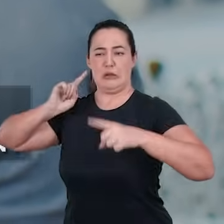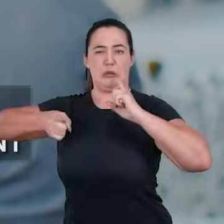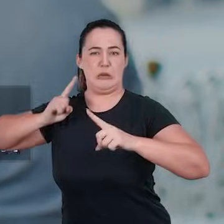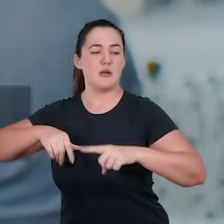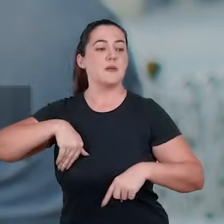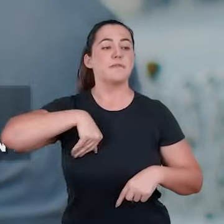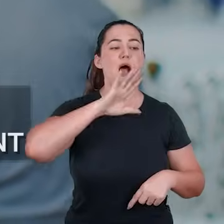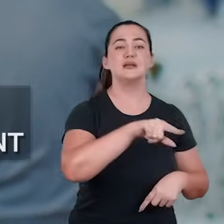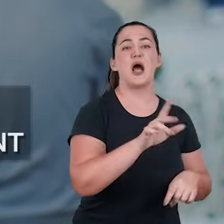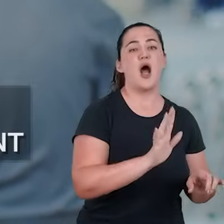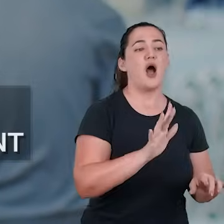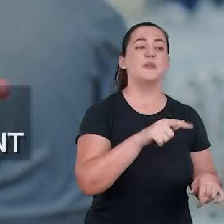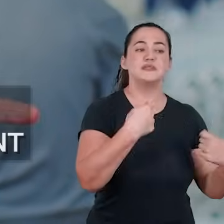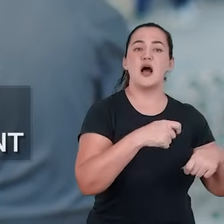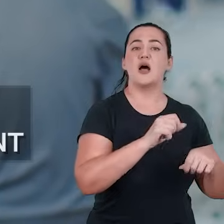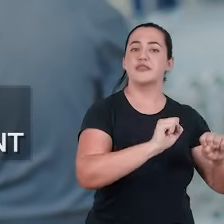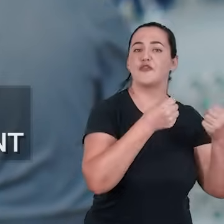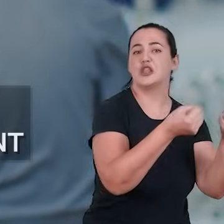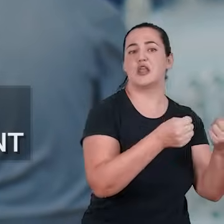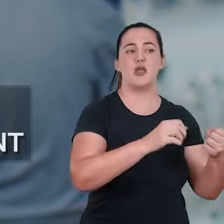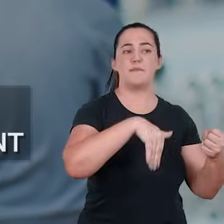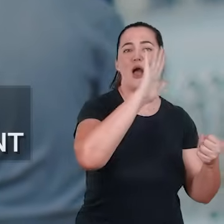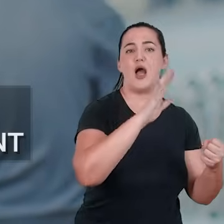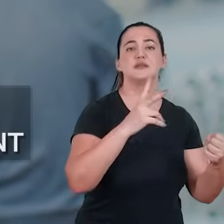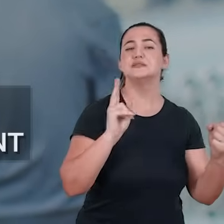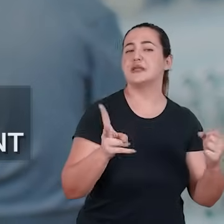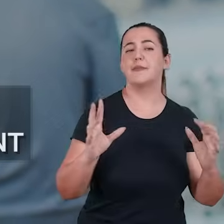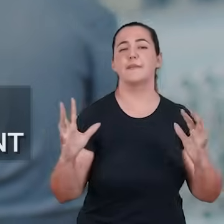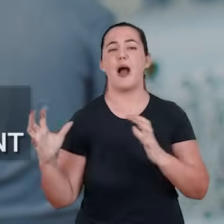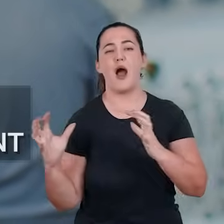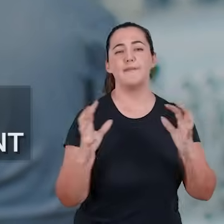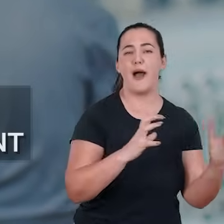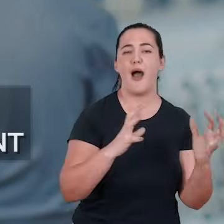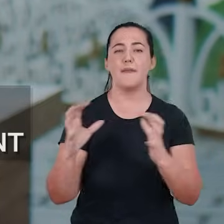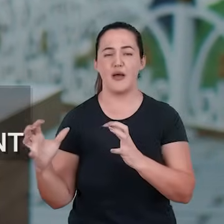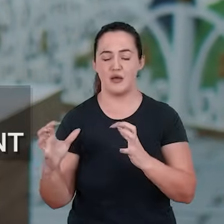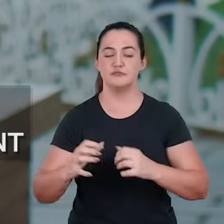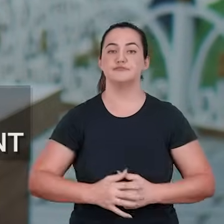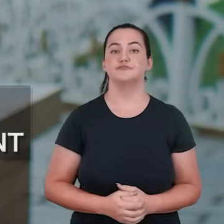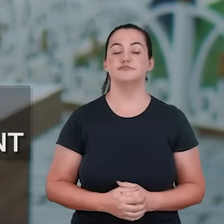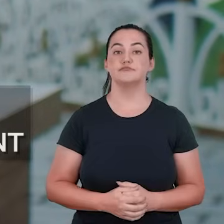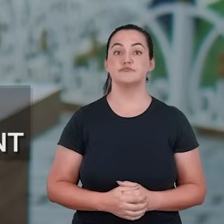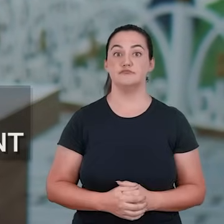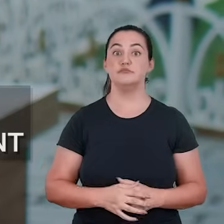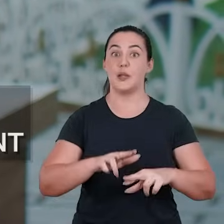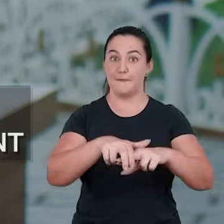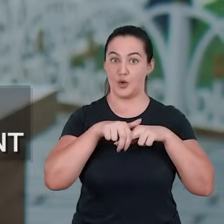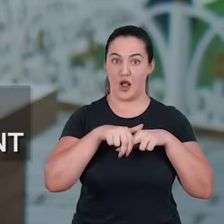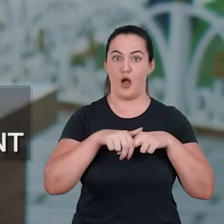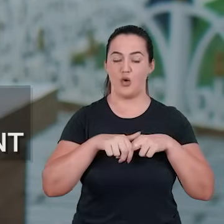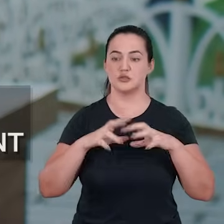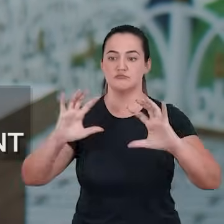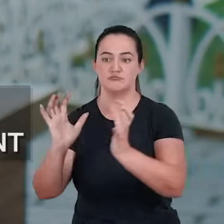de elite, e cada um fazendo acusações ao outro, havia isso no passado também. E no meio desse fogo cruzado